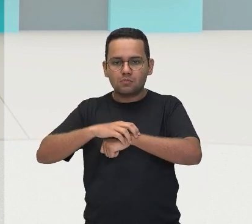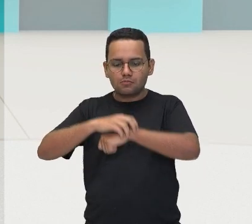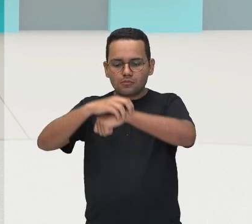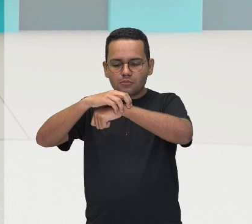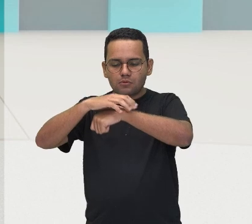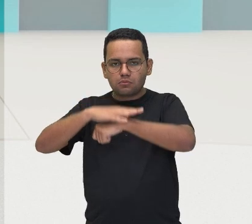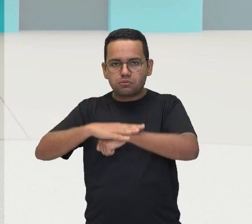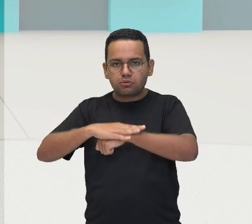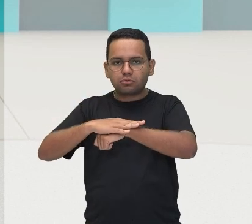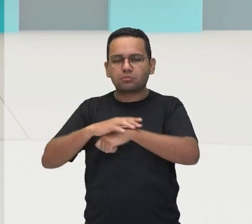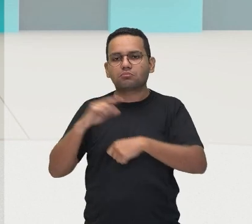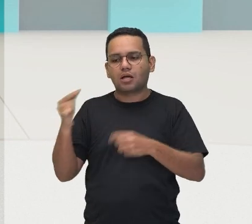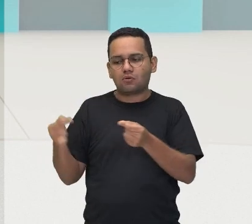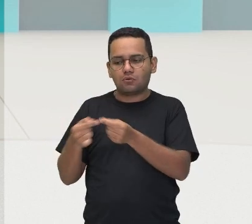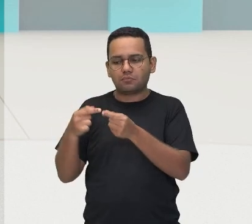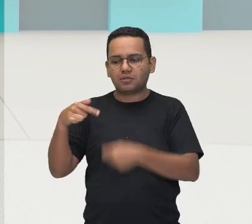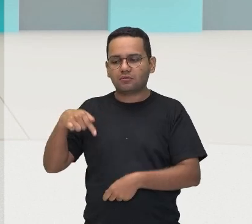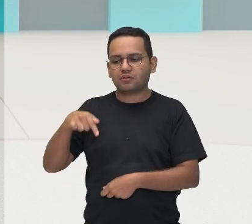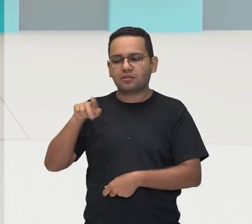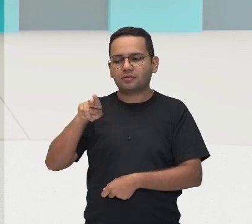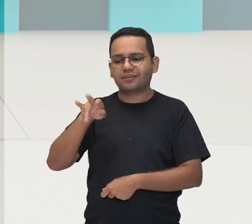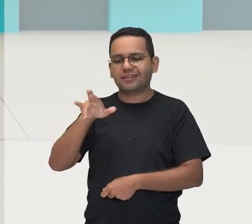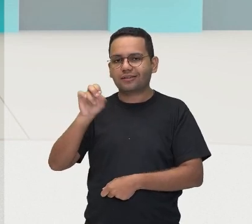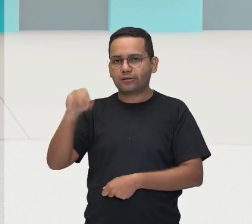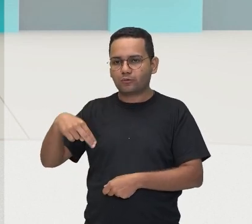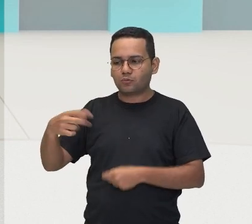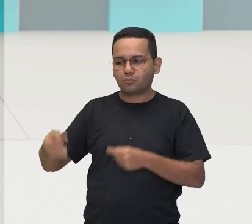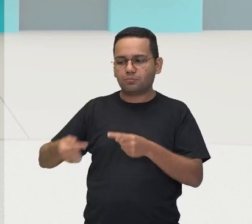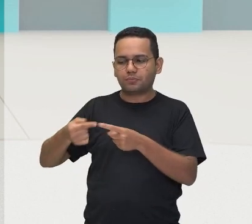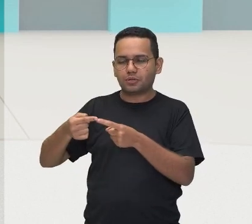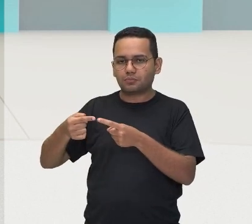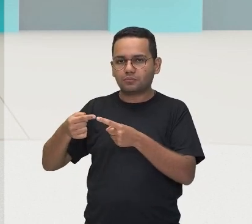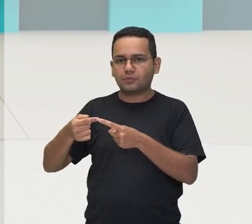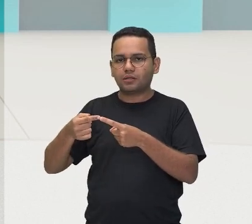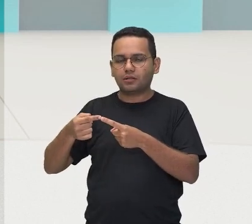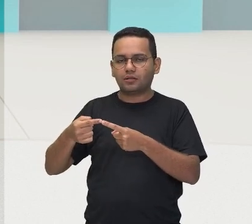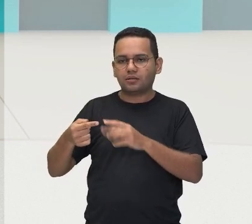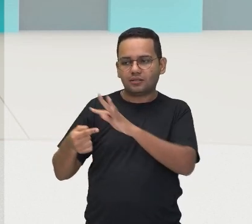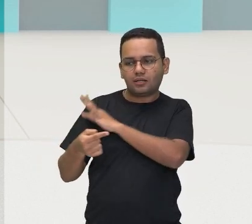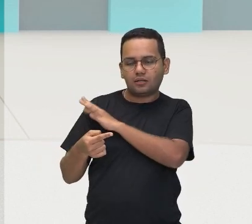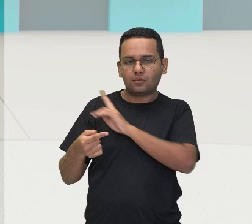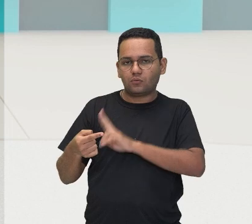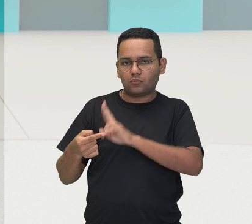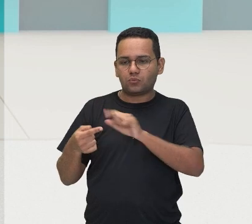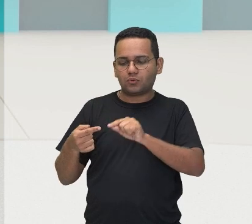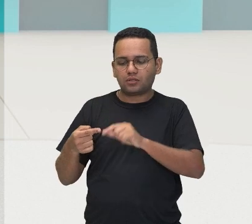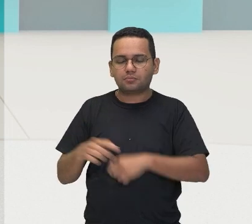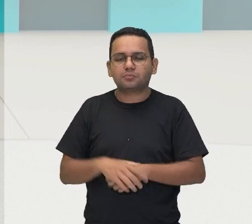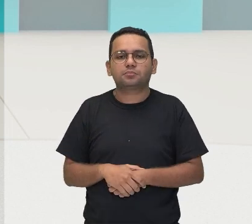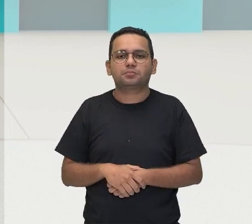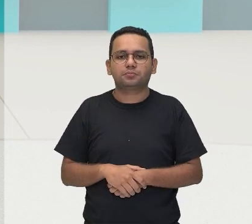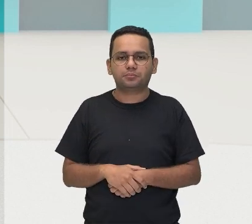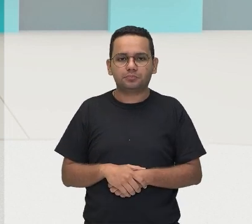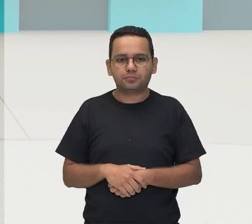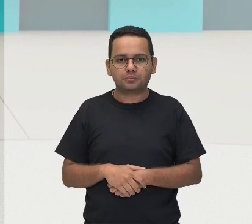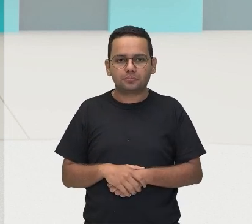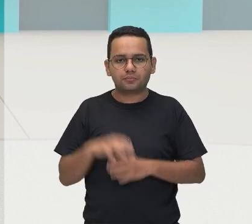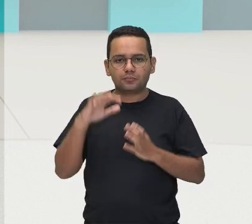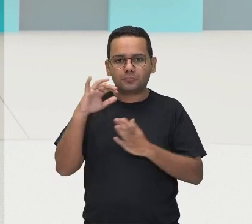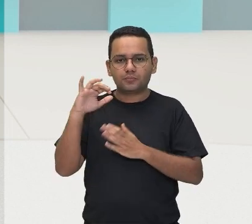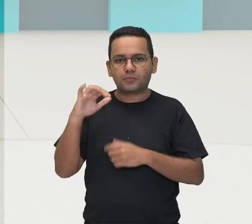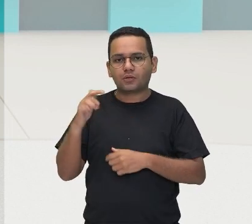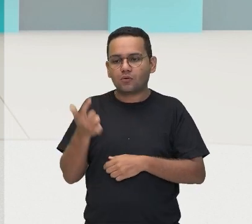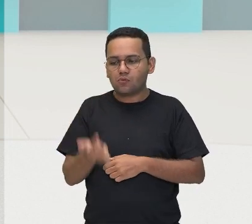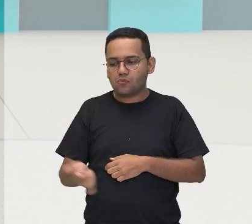trabalhado no Qigong, que basicamente são as técnicas empregadas ali durante a luta. Também nós temos um